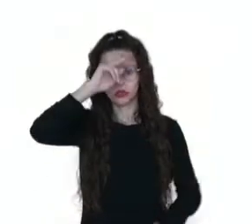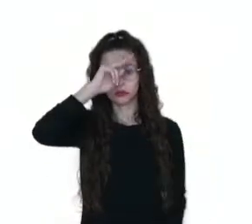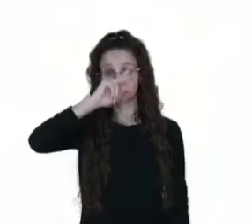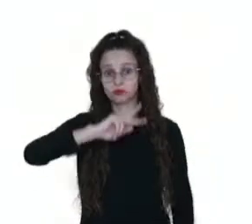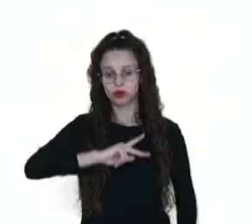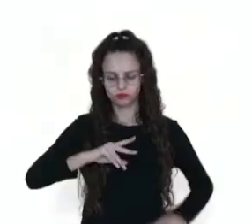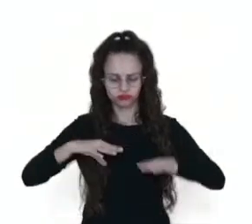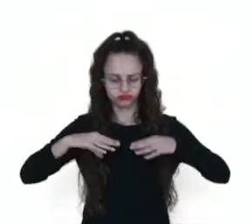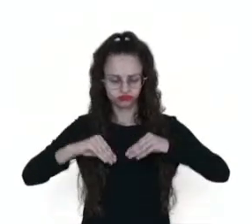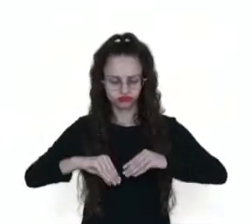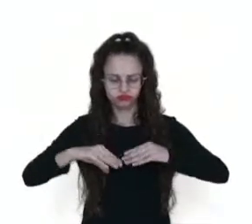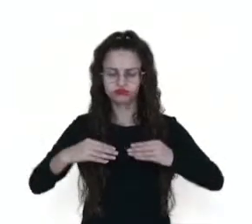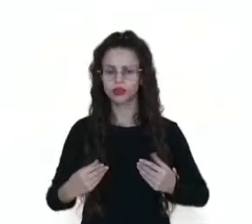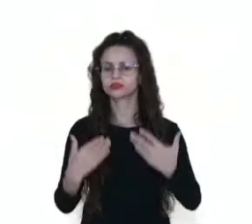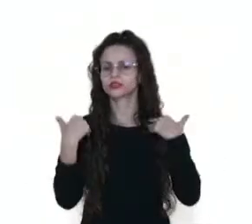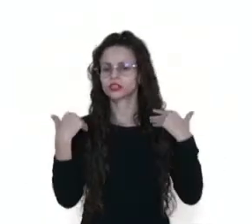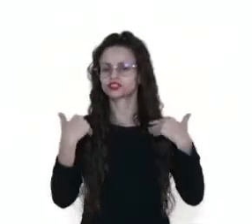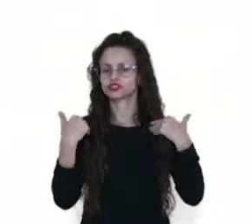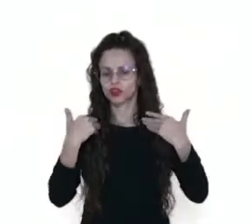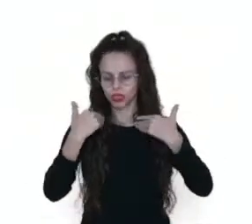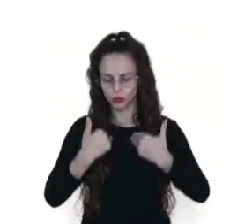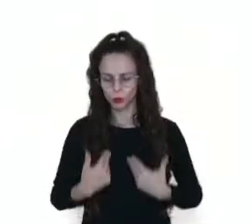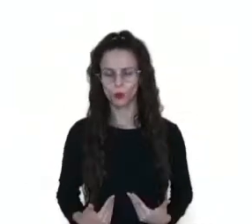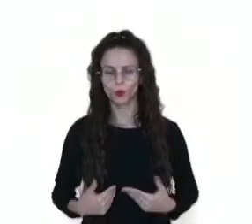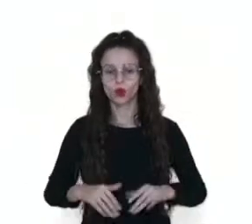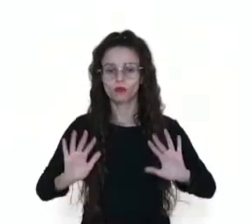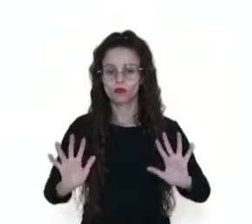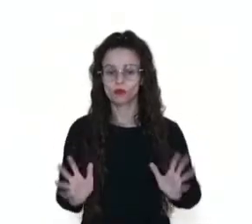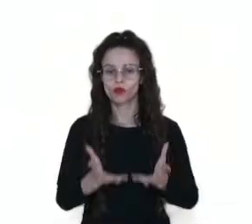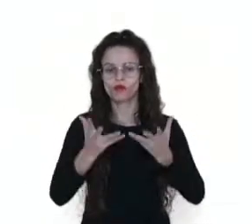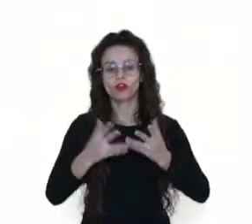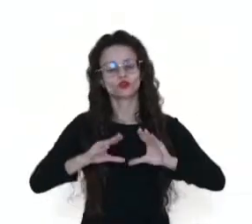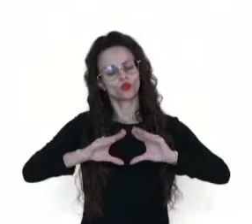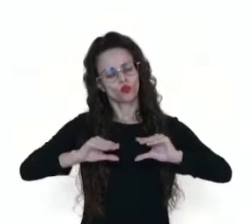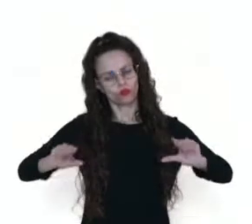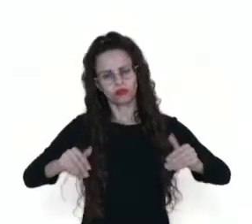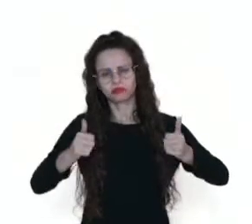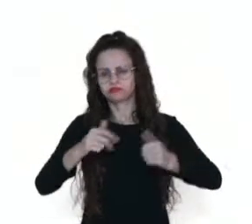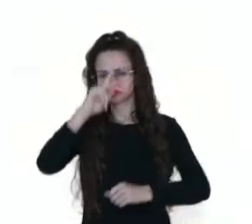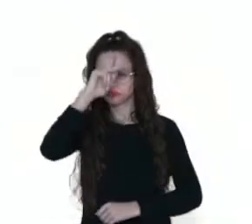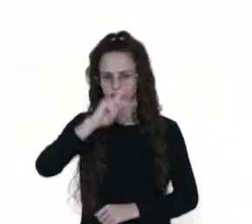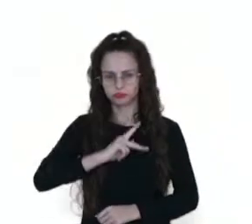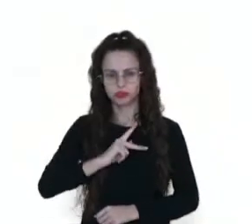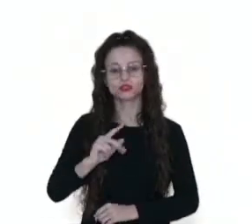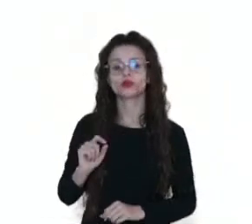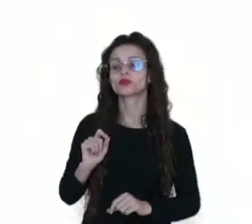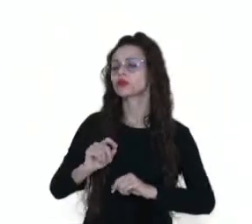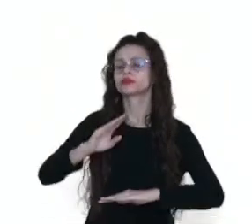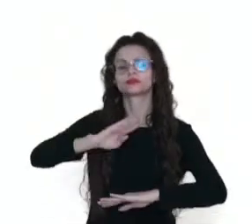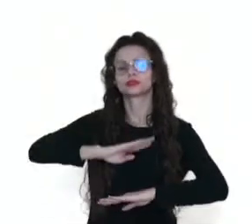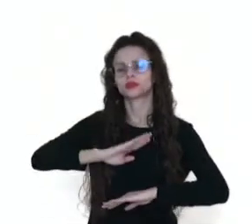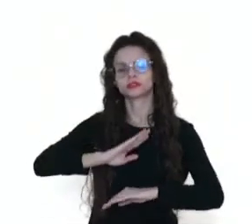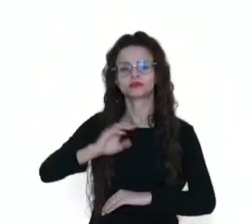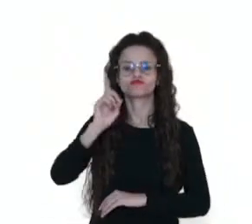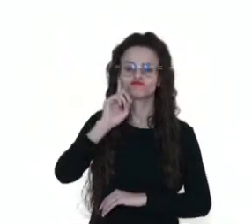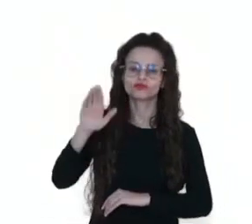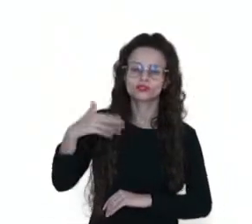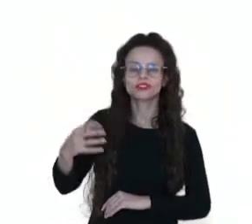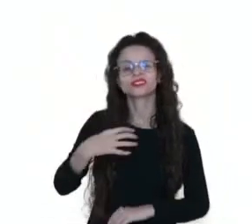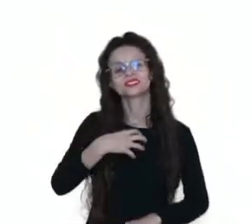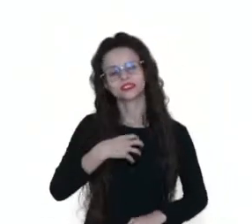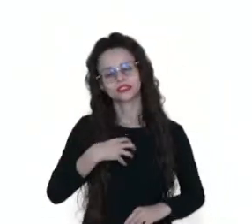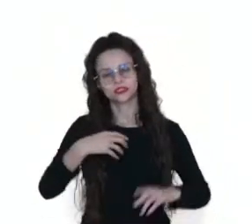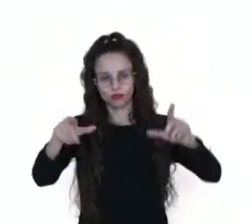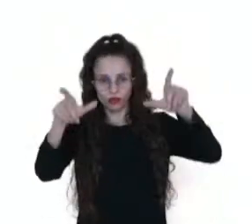massagear. Massagear a si mesmo, promovendo conforto pessoal diante de situações corriqueiras, como sensação